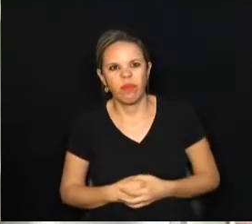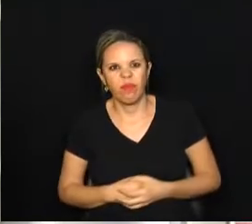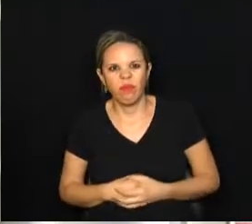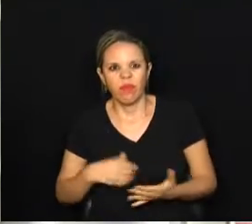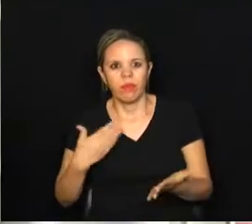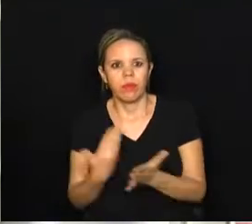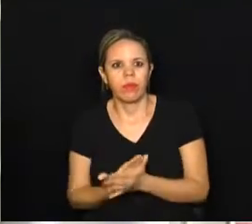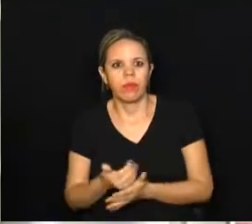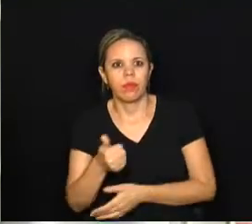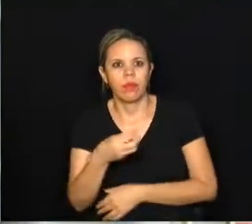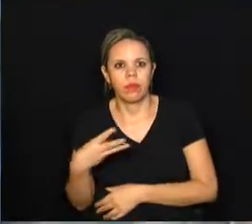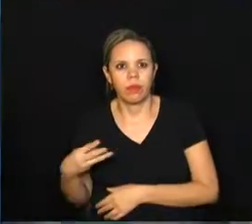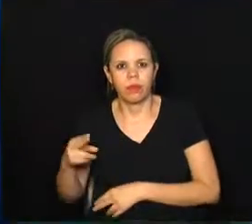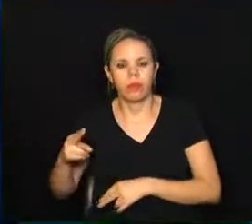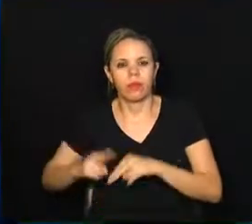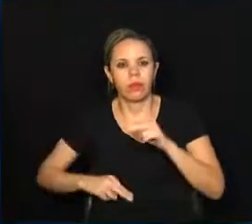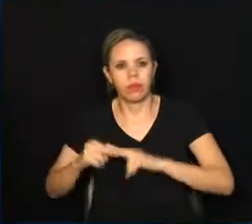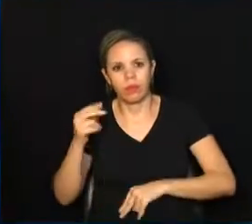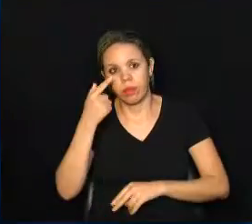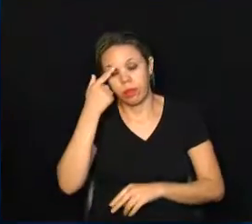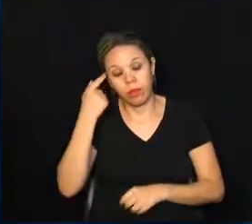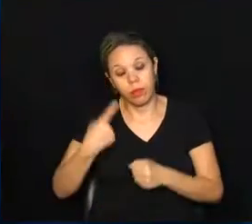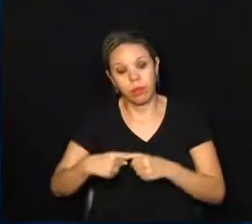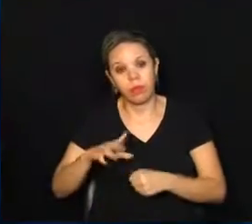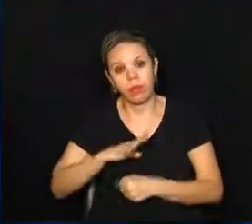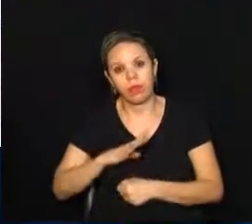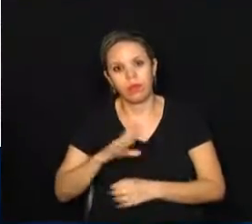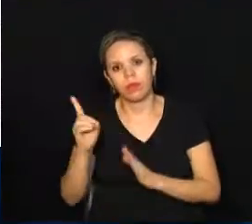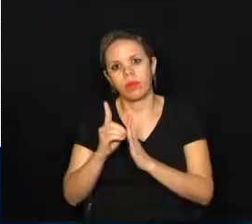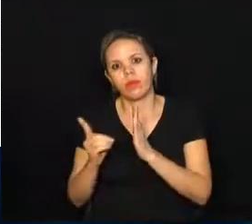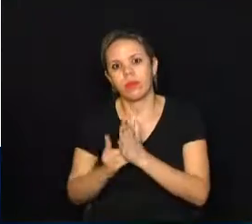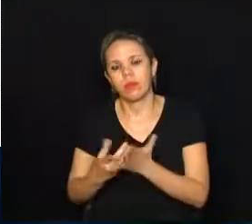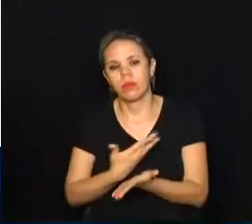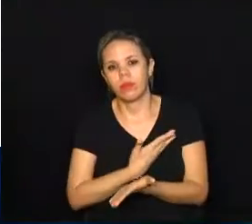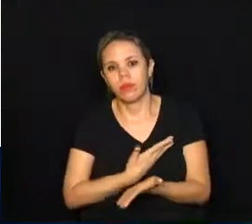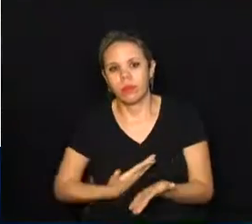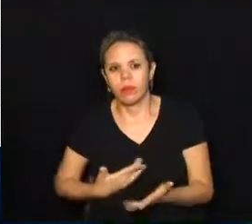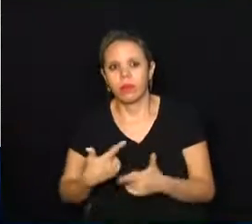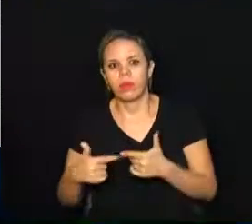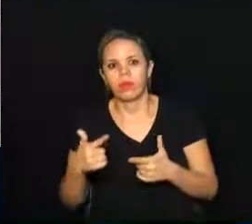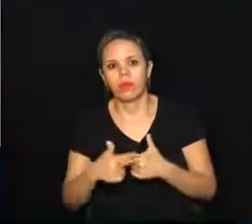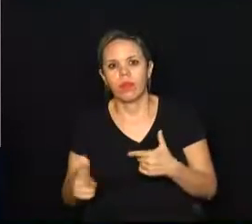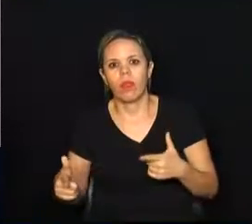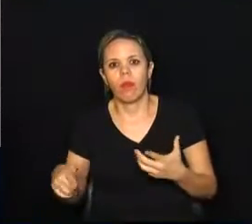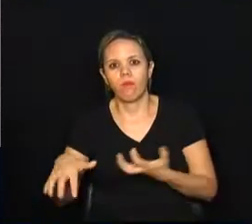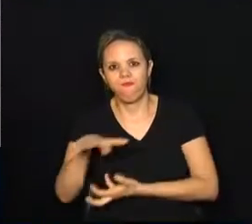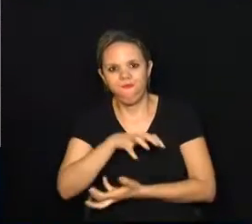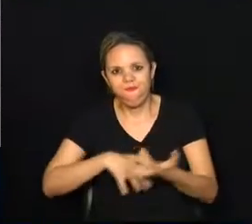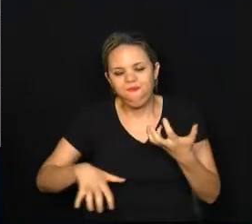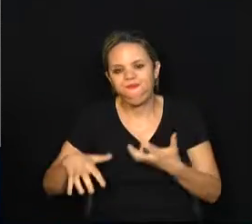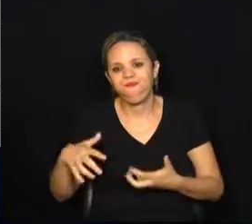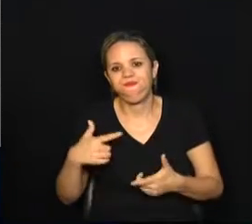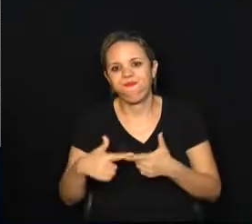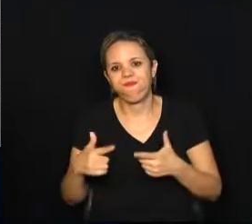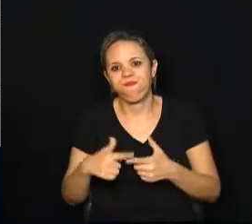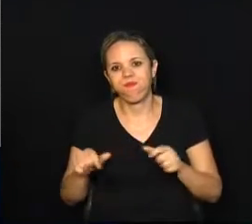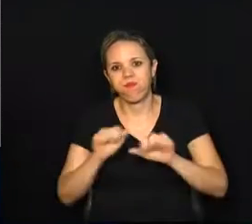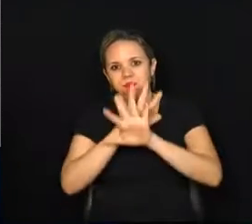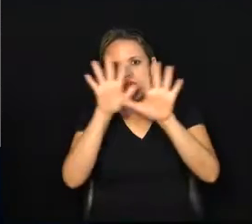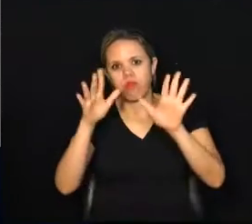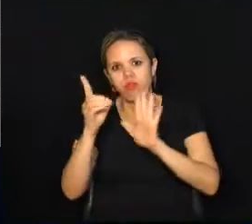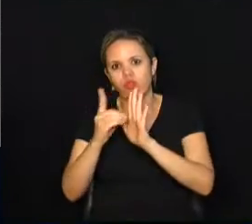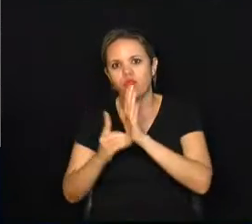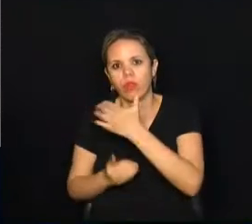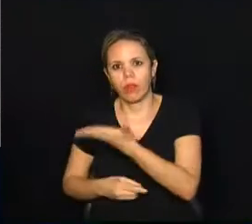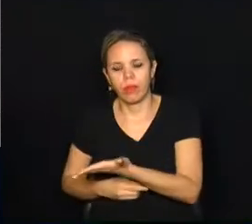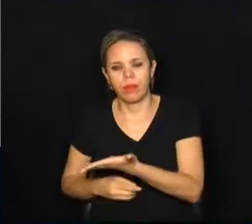até 13 de junho. O município decreta o estado de calamidade pública. Eu queria deixar claro que esse